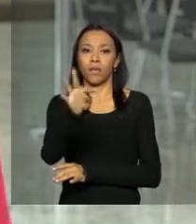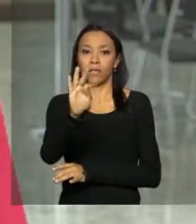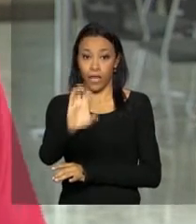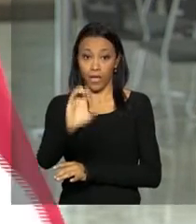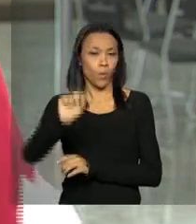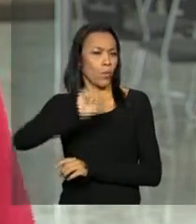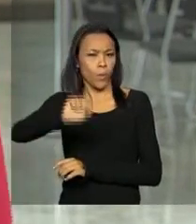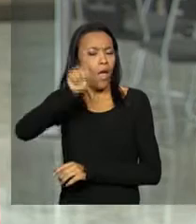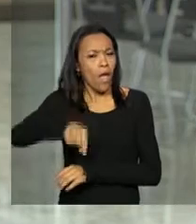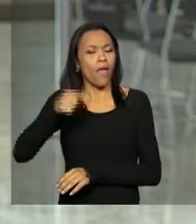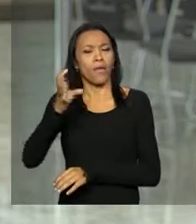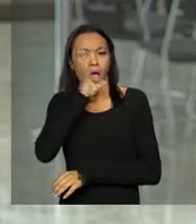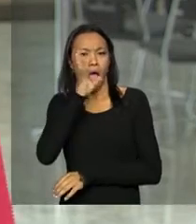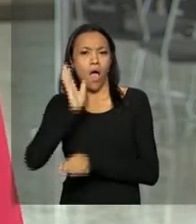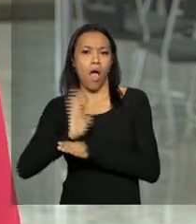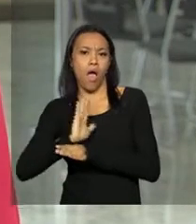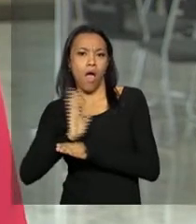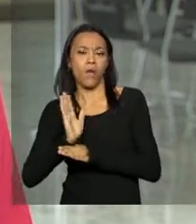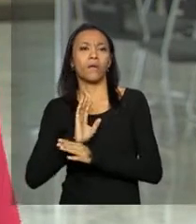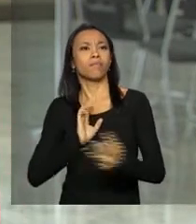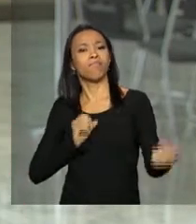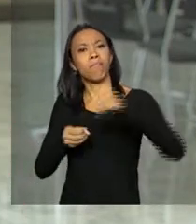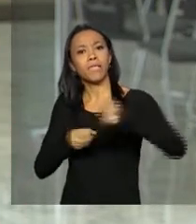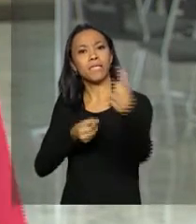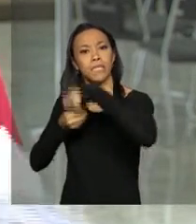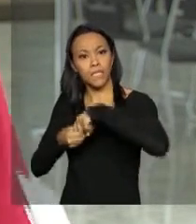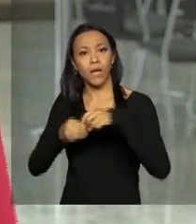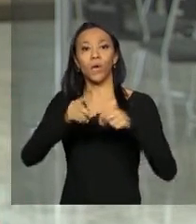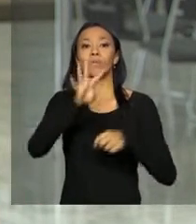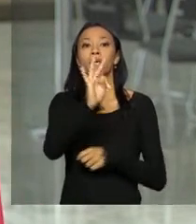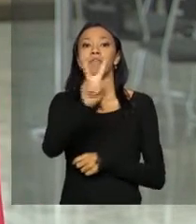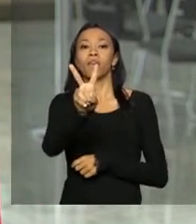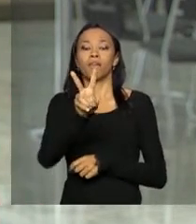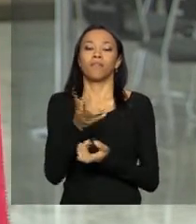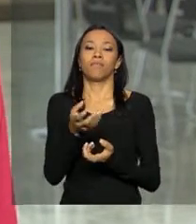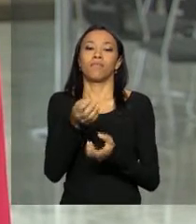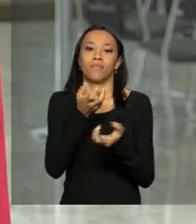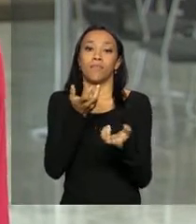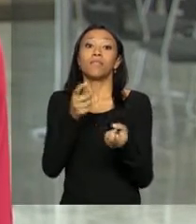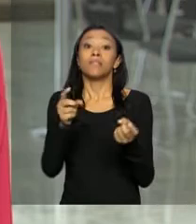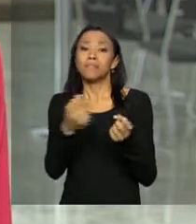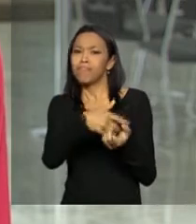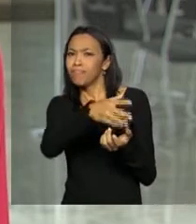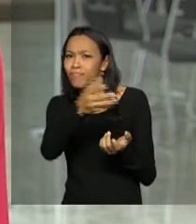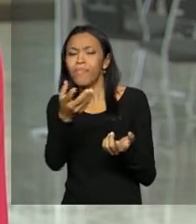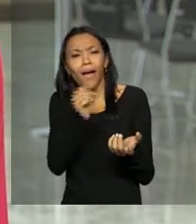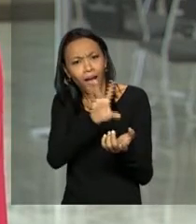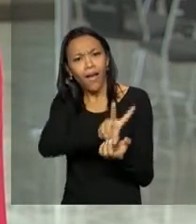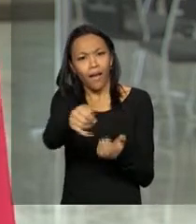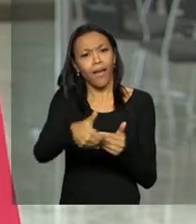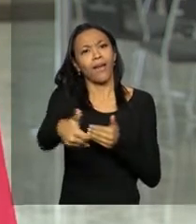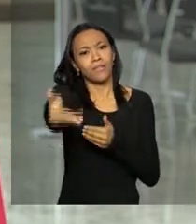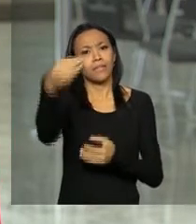videoaulas, com parceria com TVs educativas, públicas, 30 emissoras, segundo o ministro, vão ser disponibilizadas